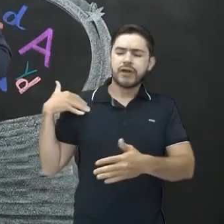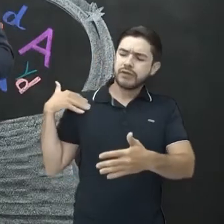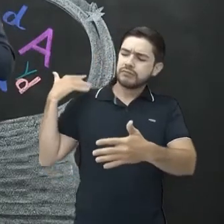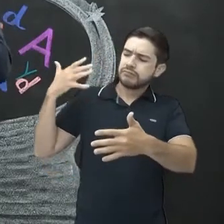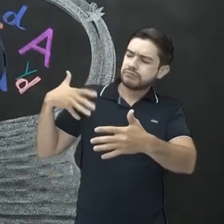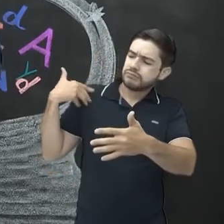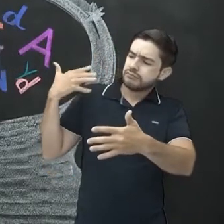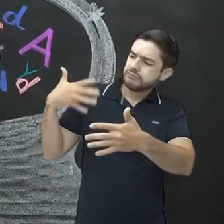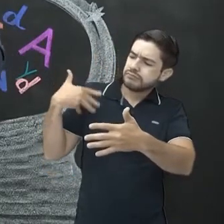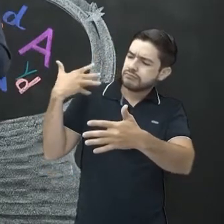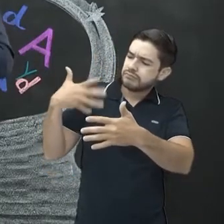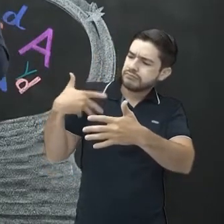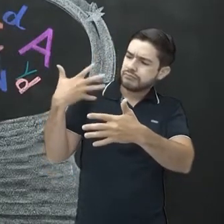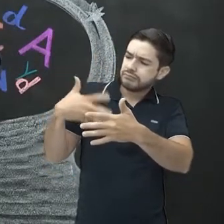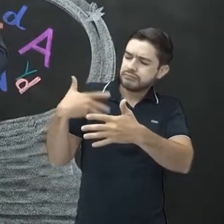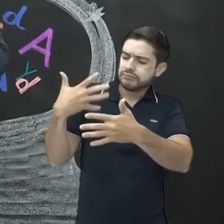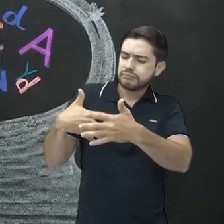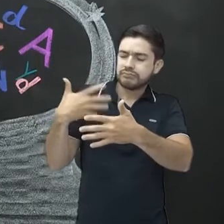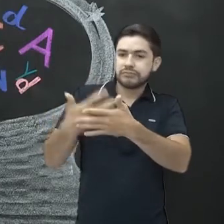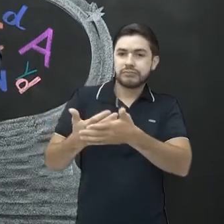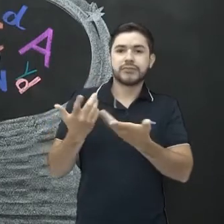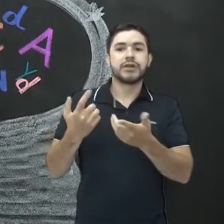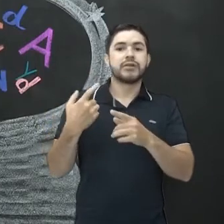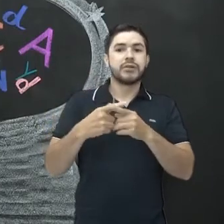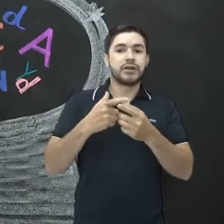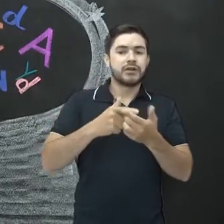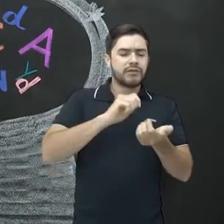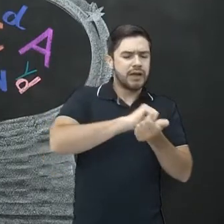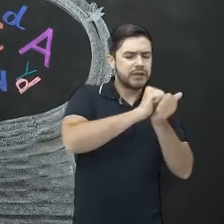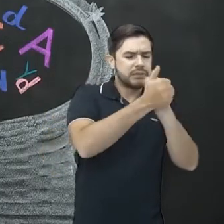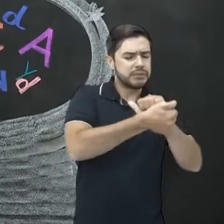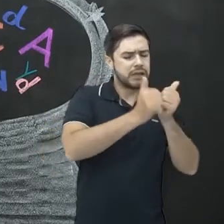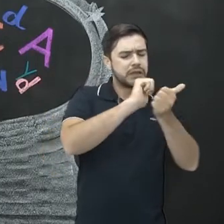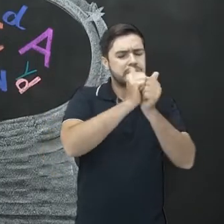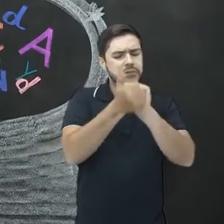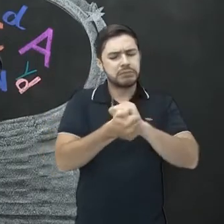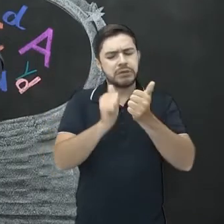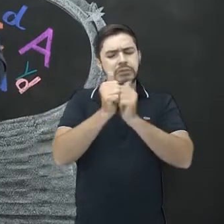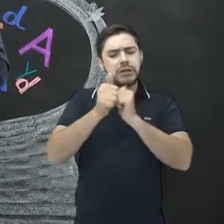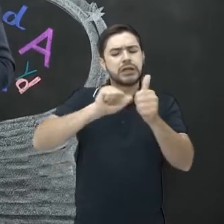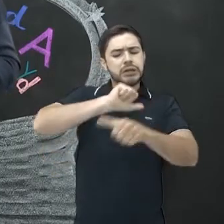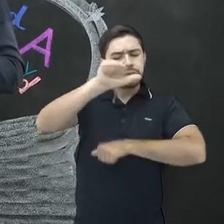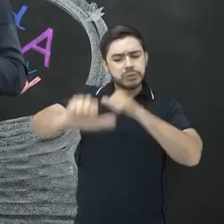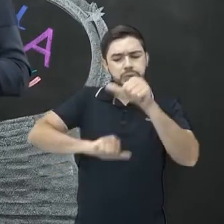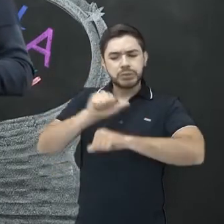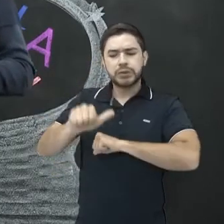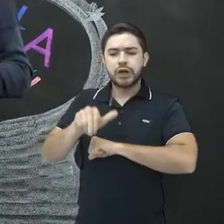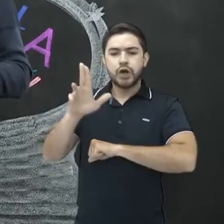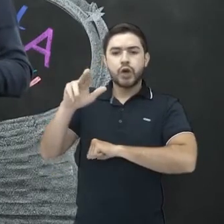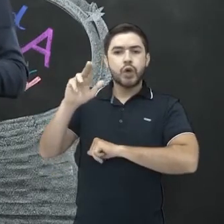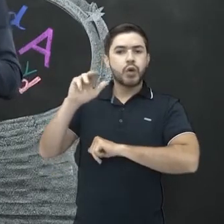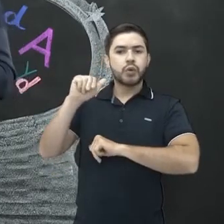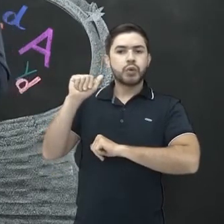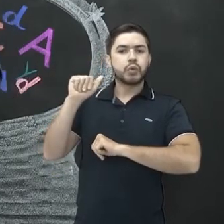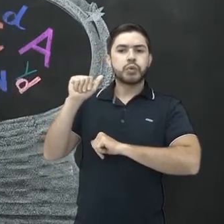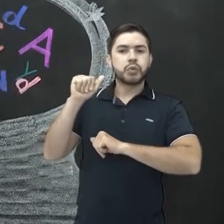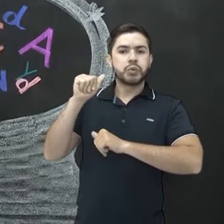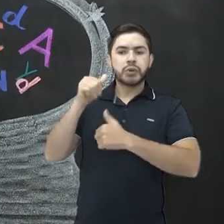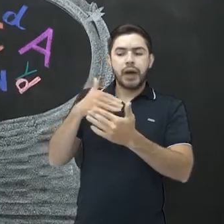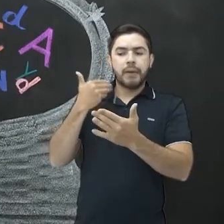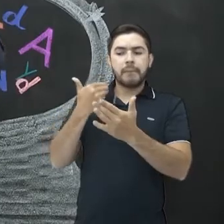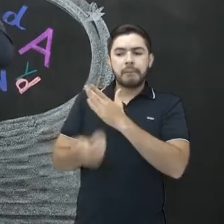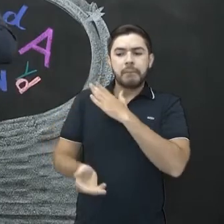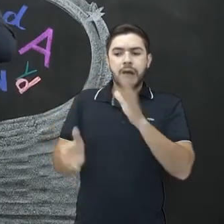geração, ganhando elementos, sendo alterado por conta de alterações da linguagem, mas nunca perde a essência narrativa que conduz o